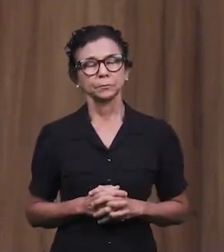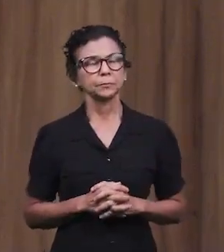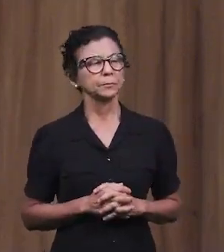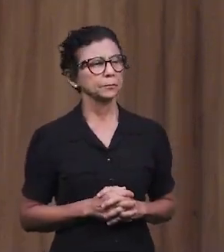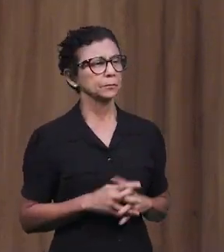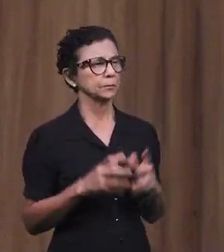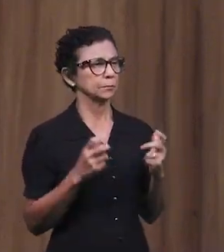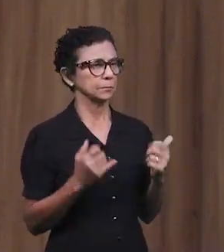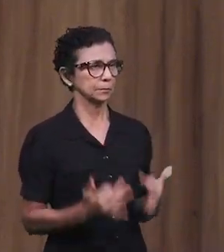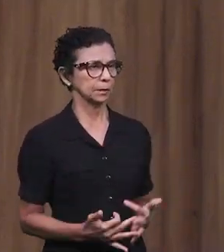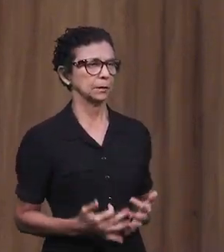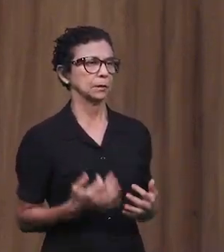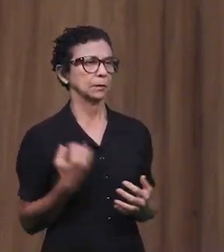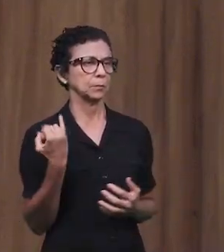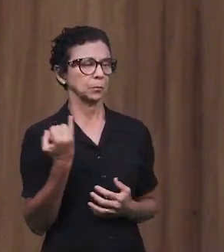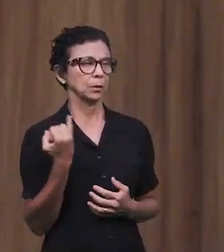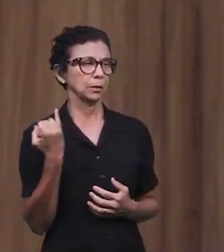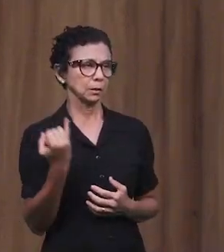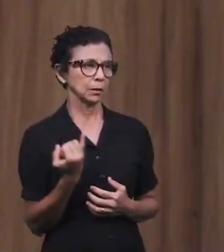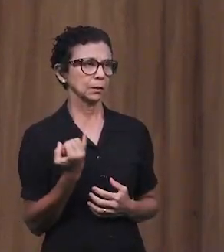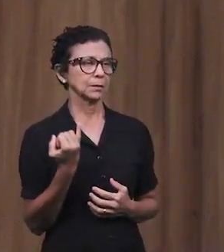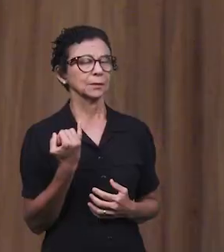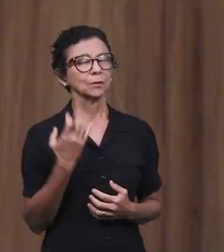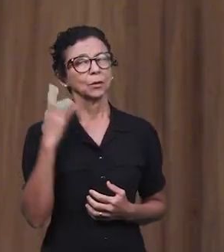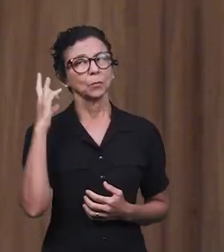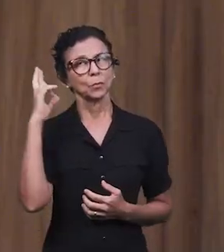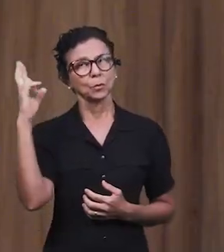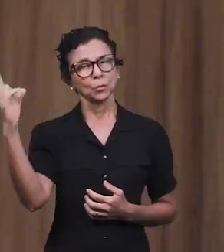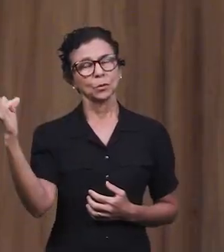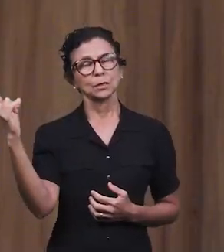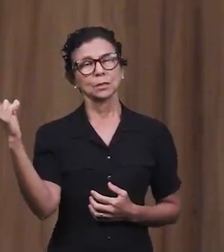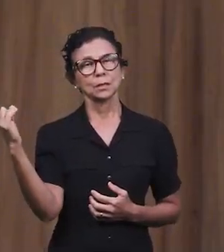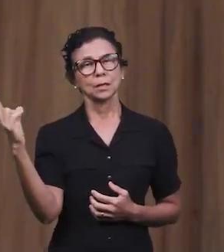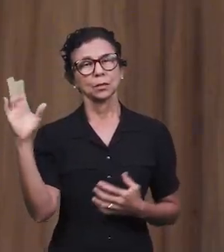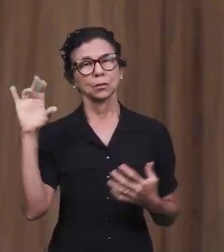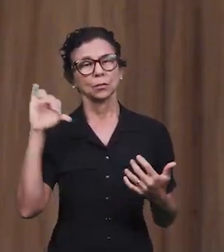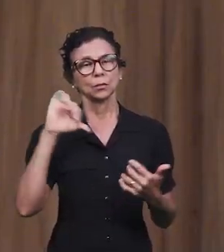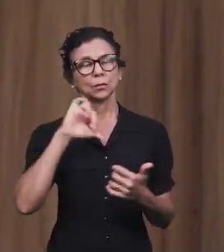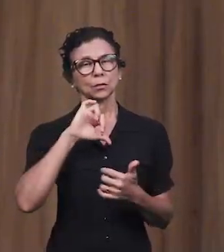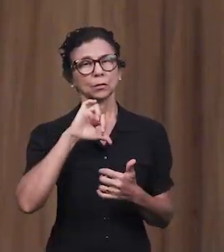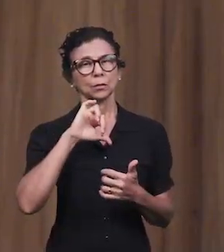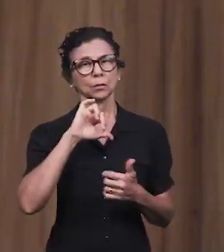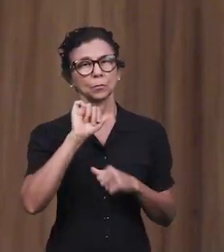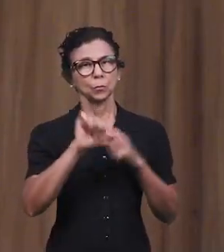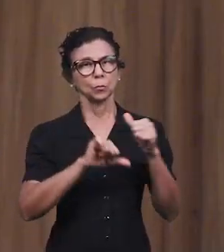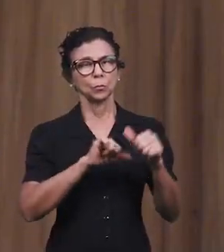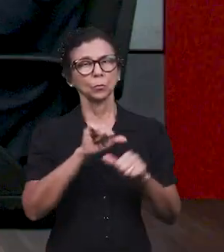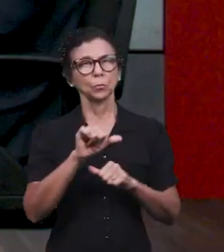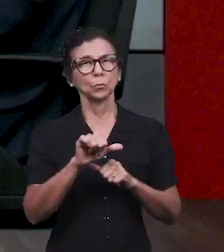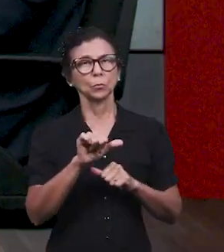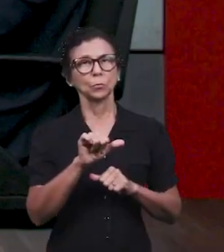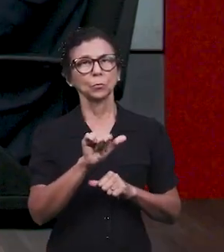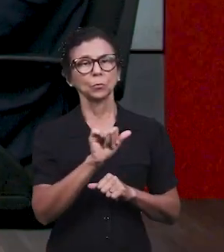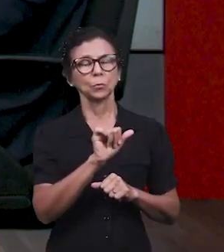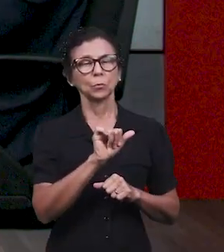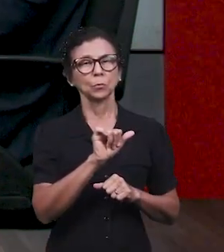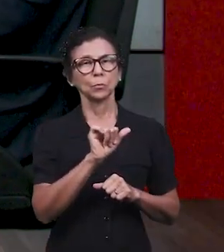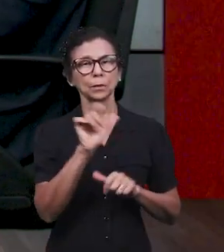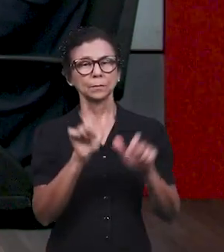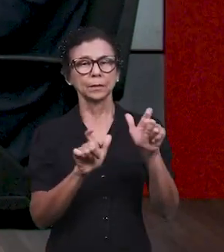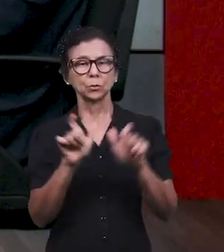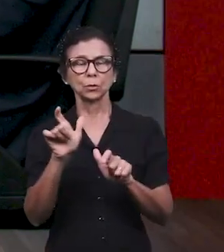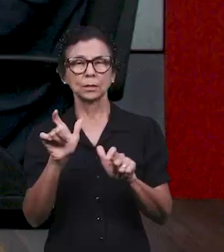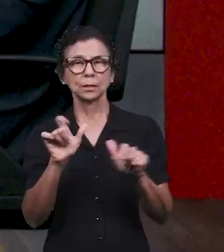como que o Senhor ele muda, né, as pessoas para trazer a genealogia. Pastor Marcos fará um pequeno